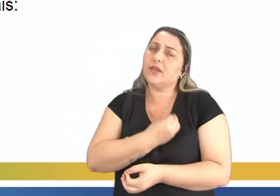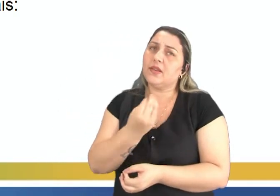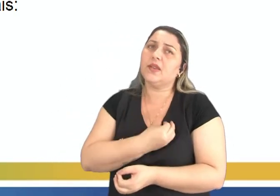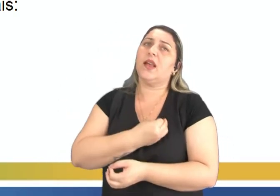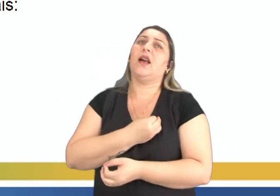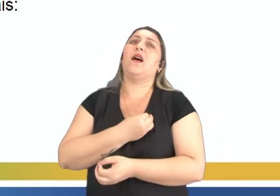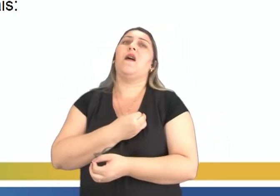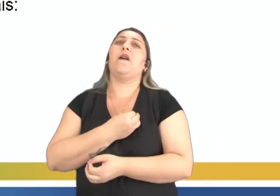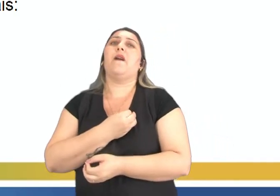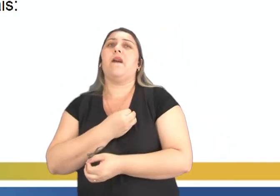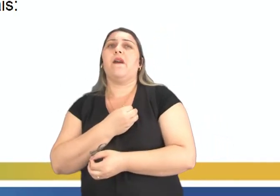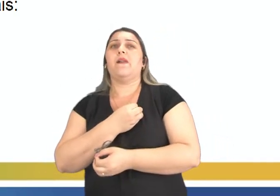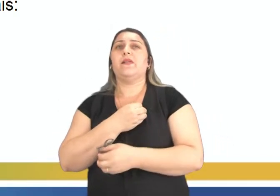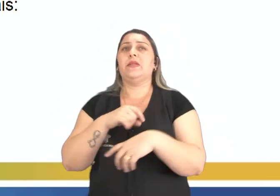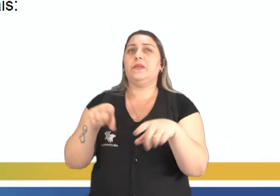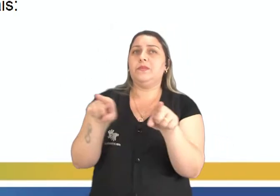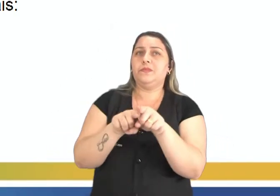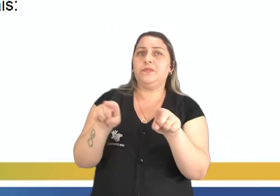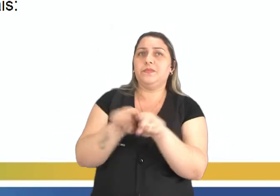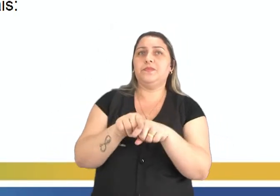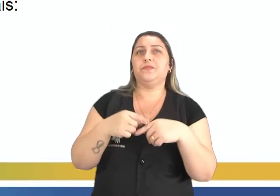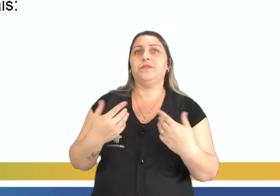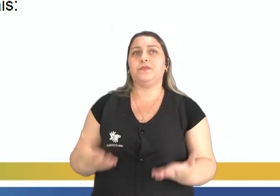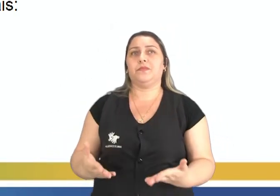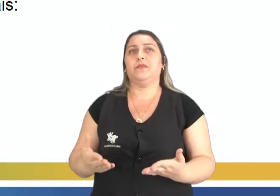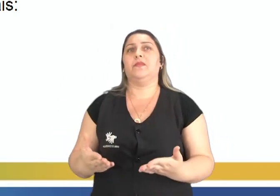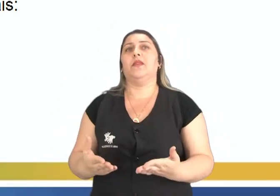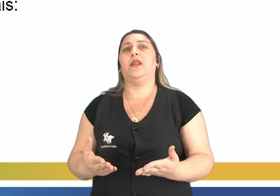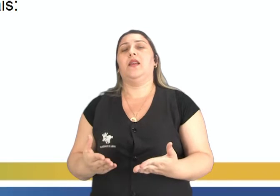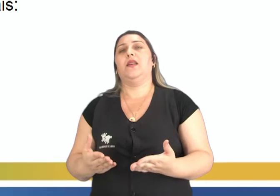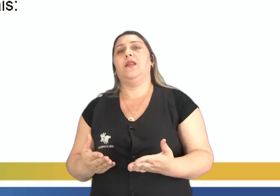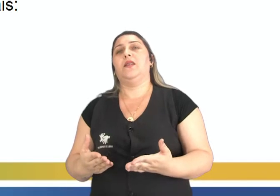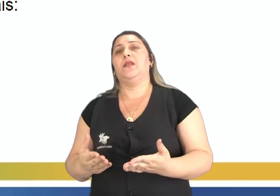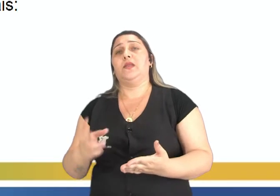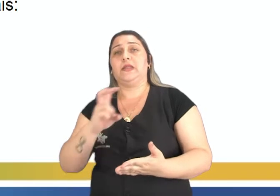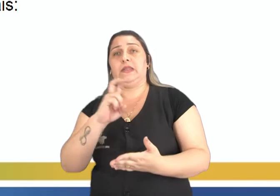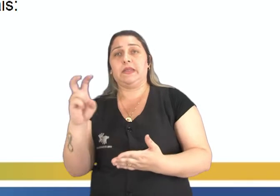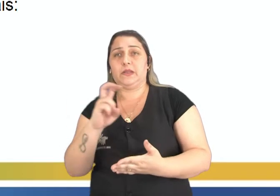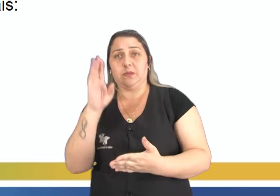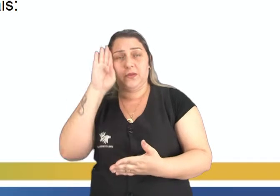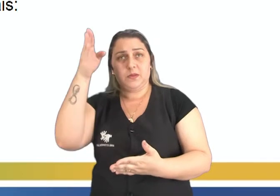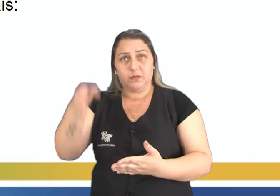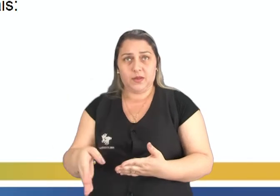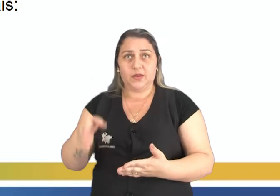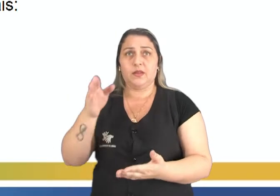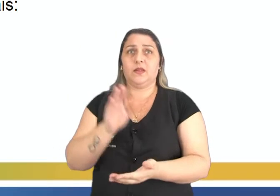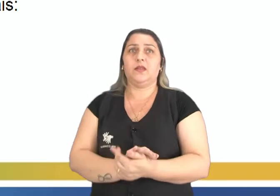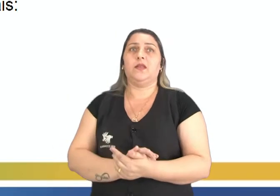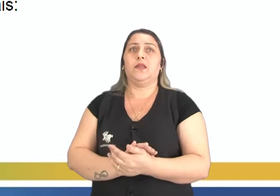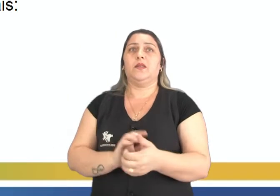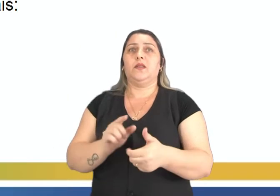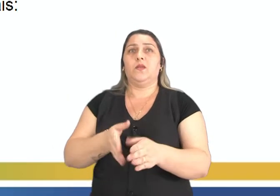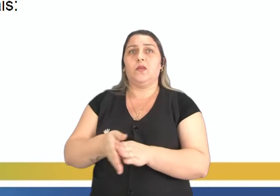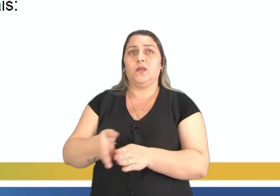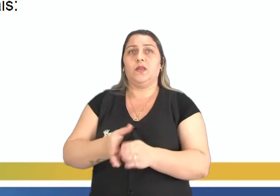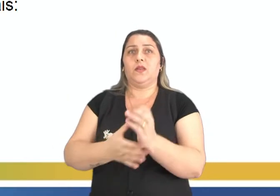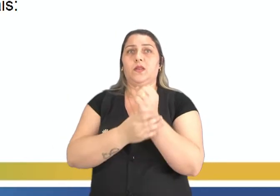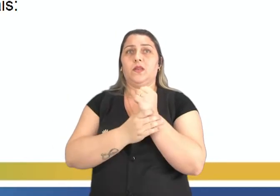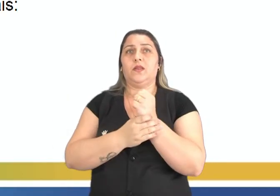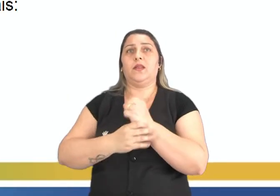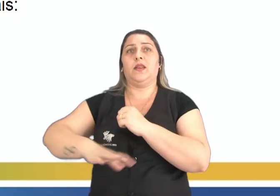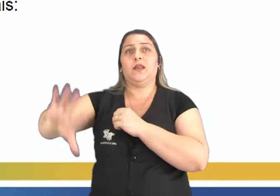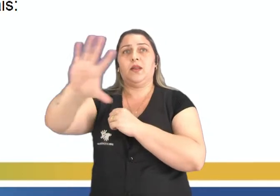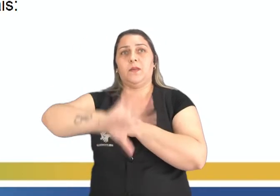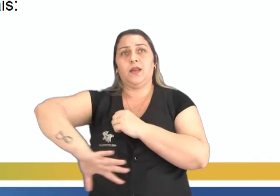parte. Inclusive, a ONU vai compreender 5 órgãos principais, certo? Que é o Conselho de Segurança, a Assembleia